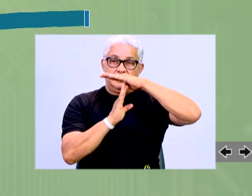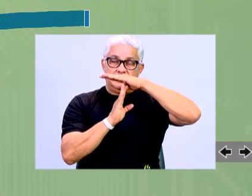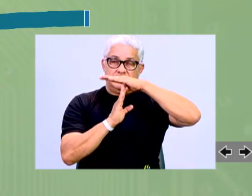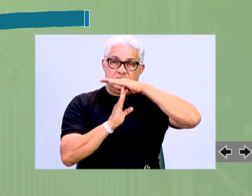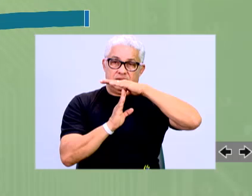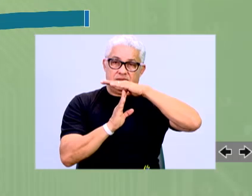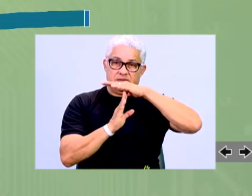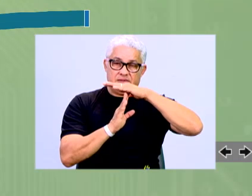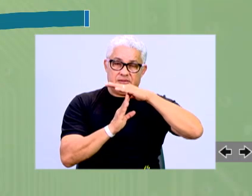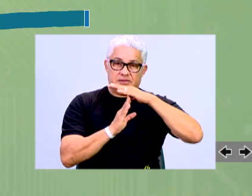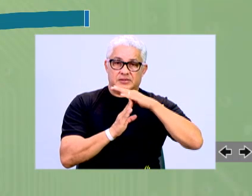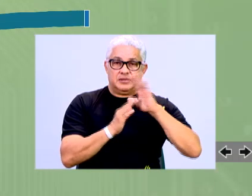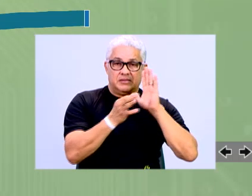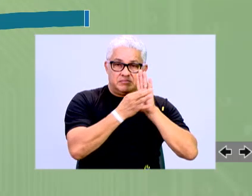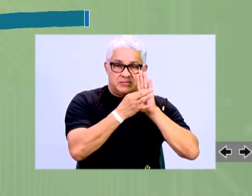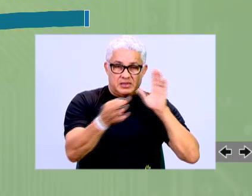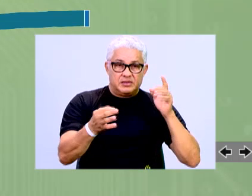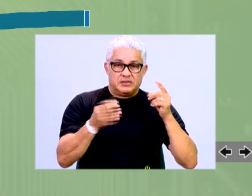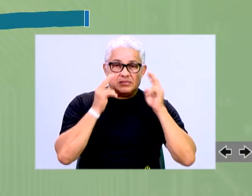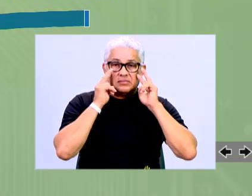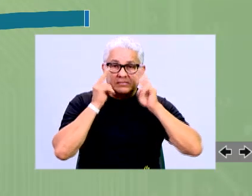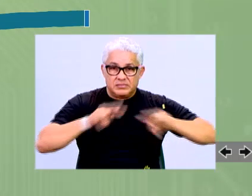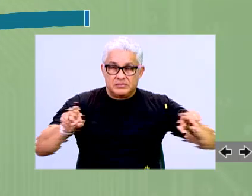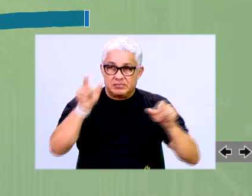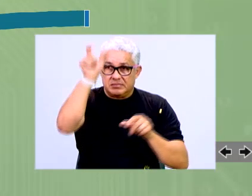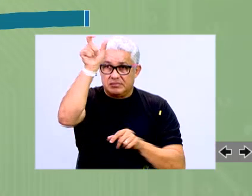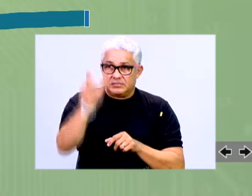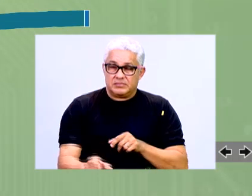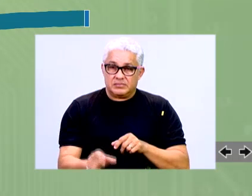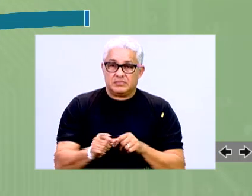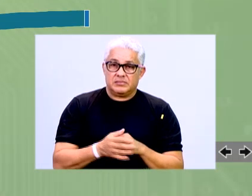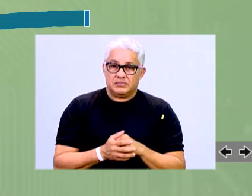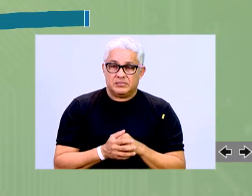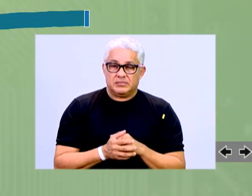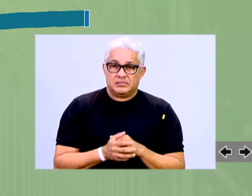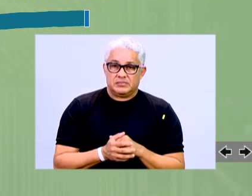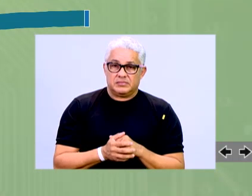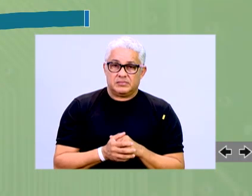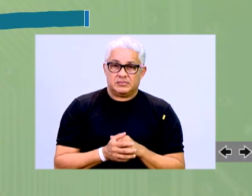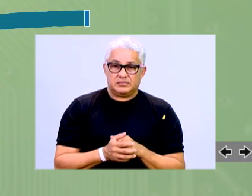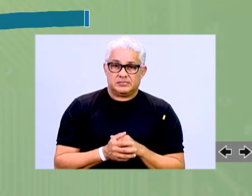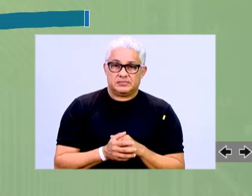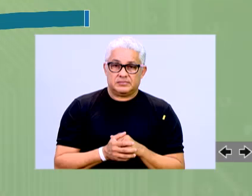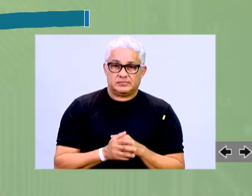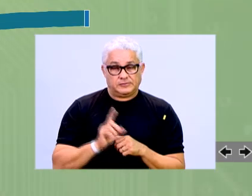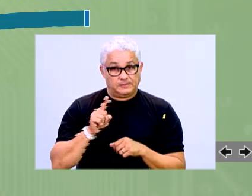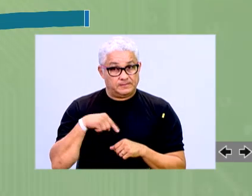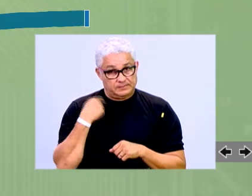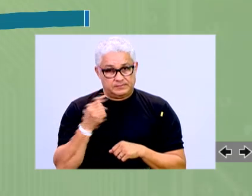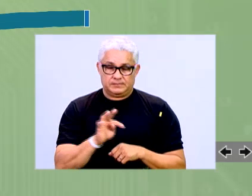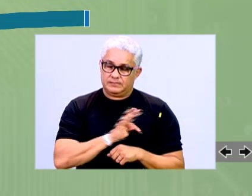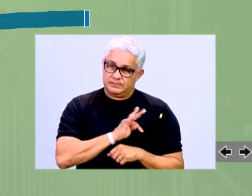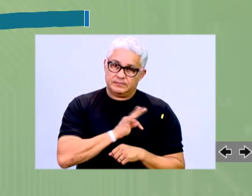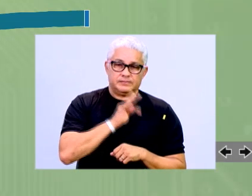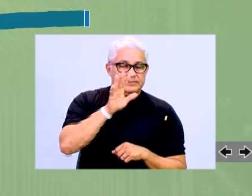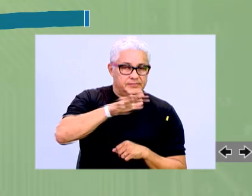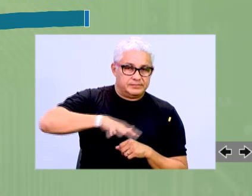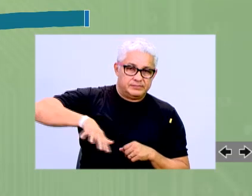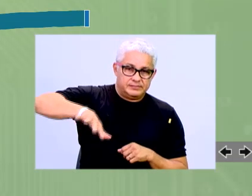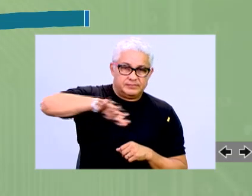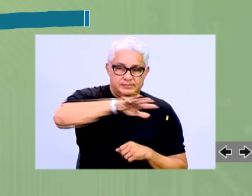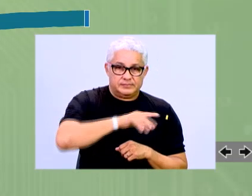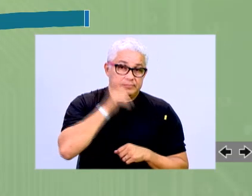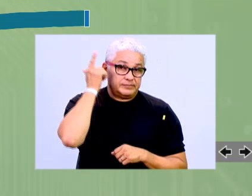perspectiva de visão do nosso cliente. Já nós, que somos técnicos da área,